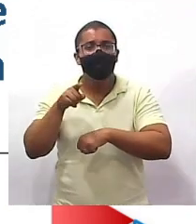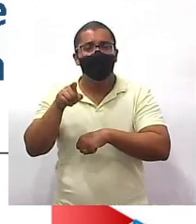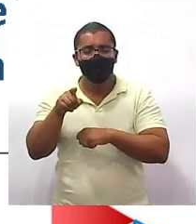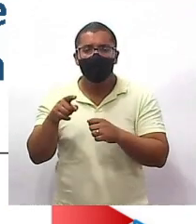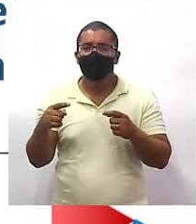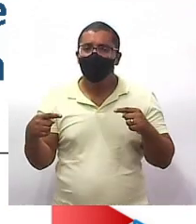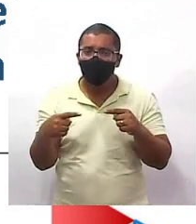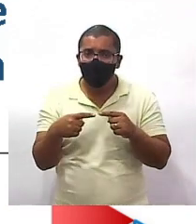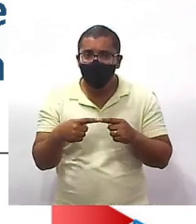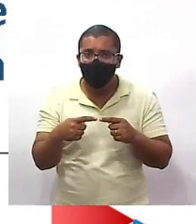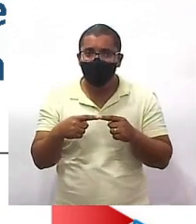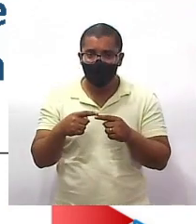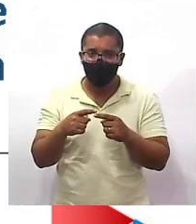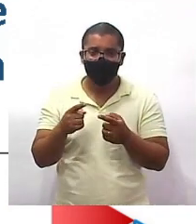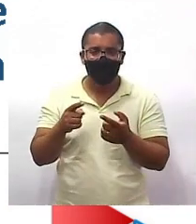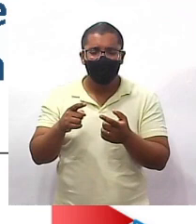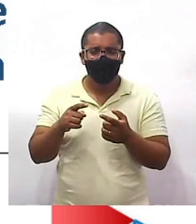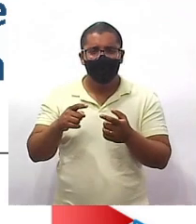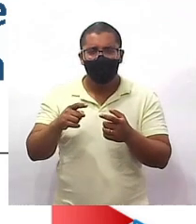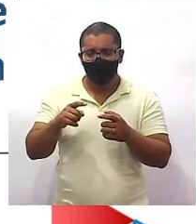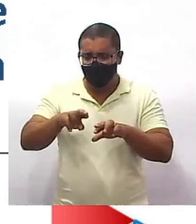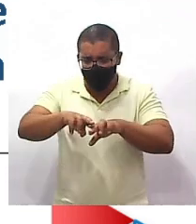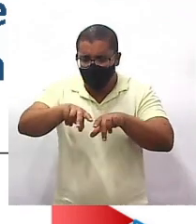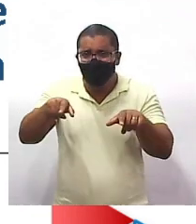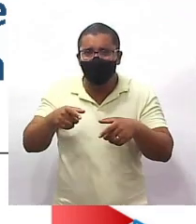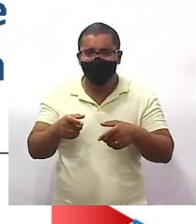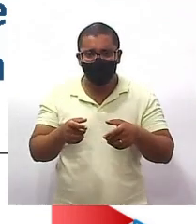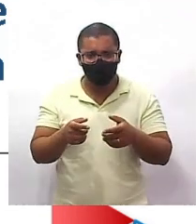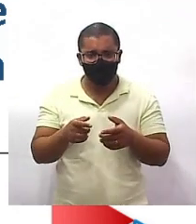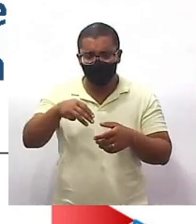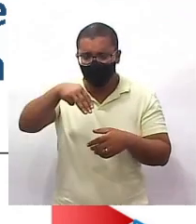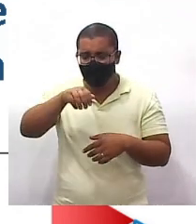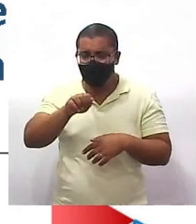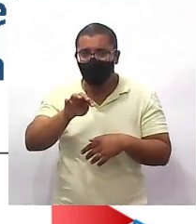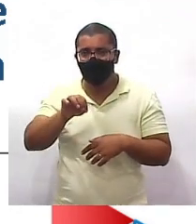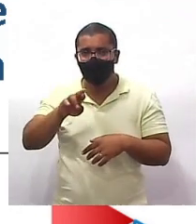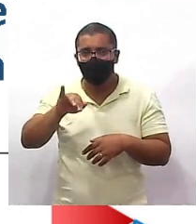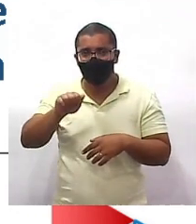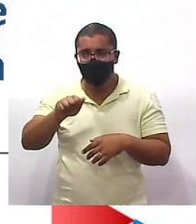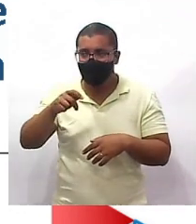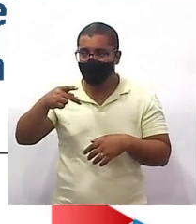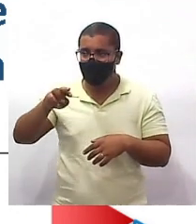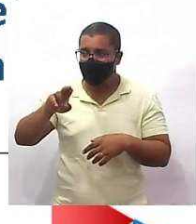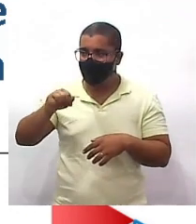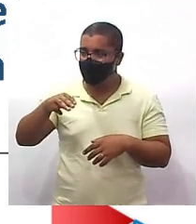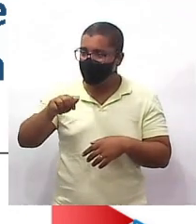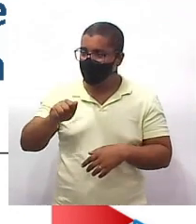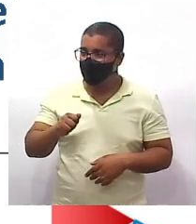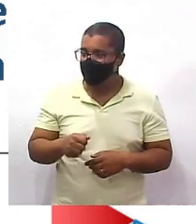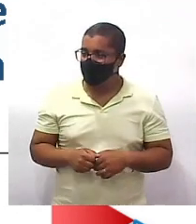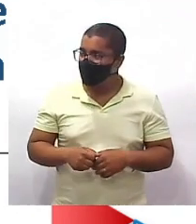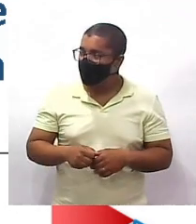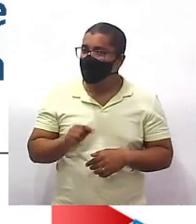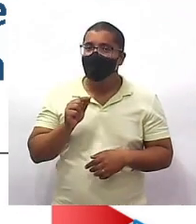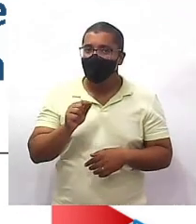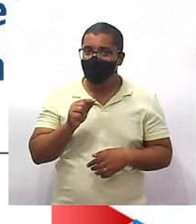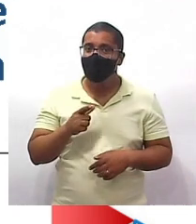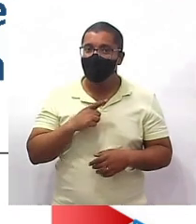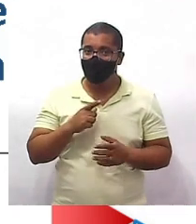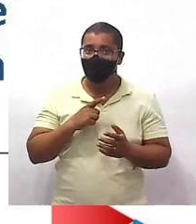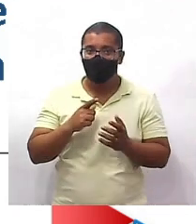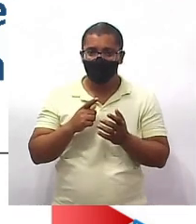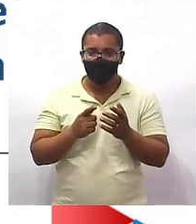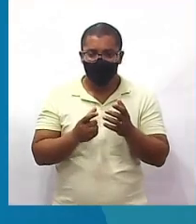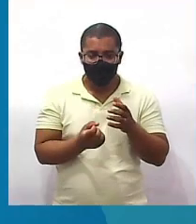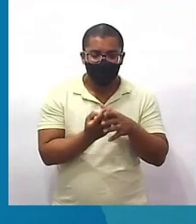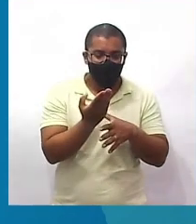como matéria-prima. Elas são classificadas aí de acordo com a sua origem e a sua